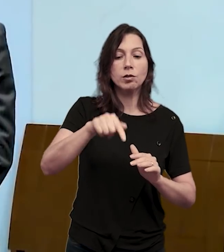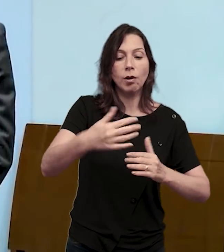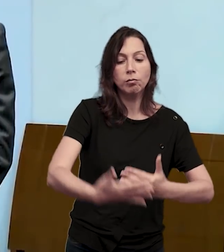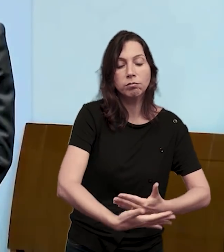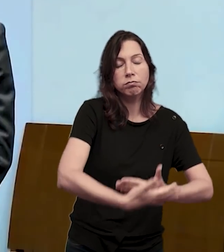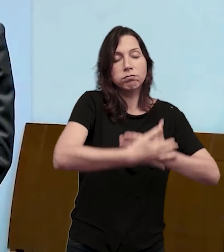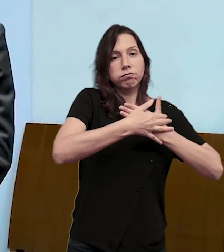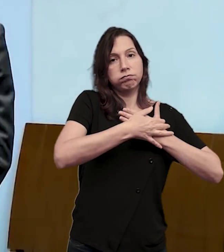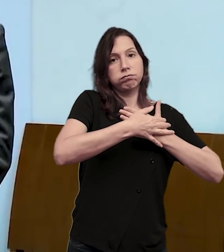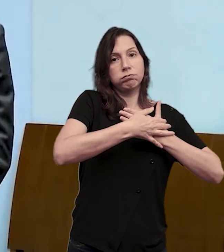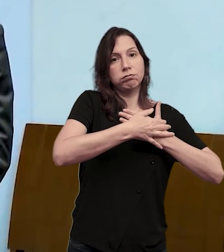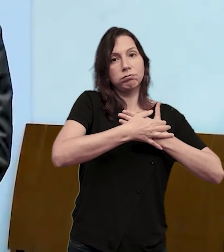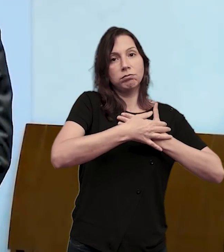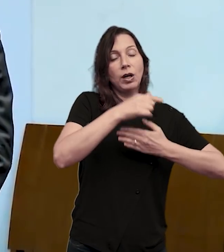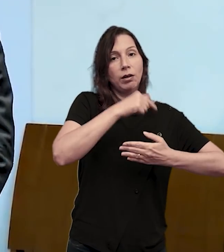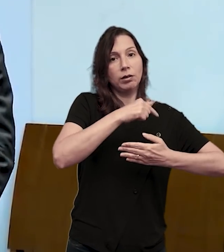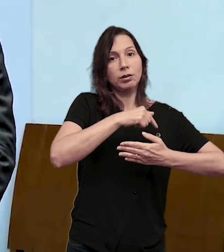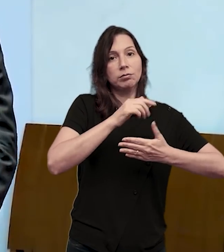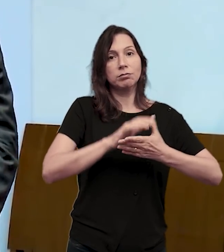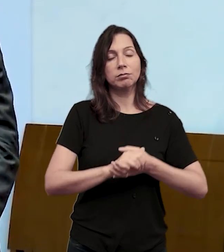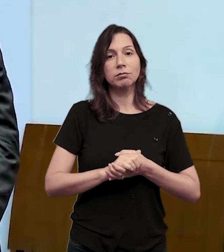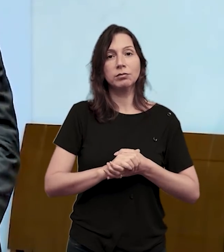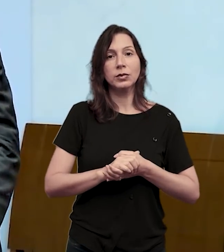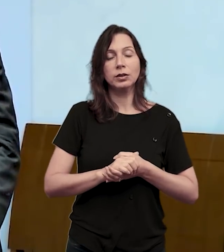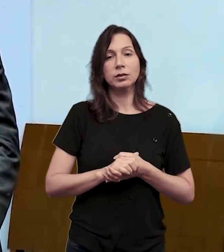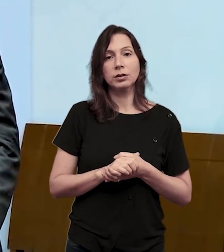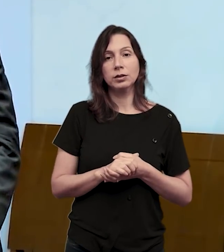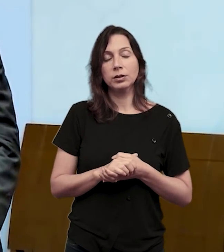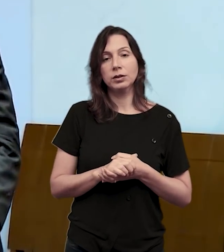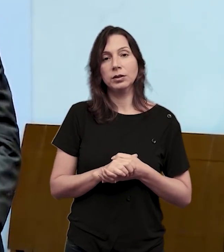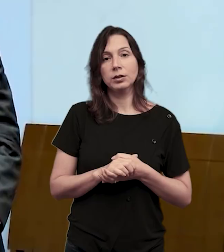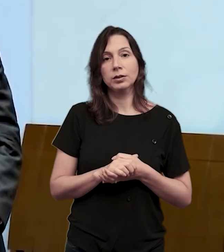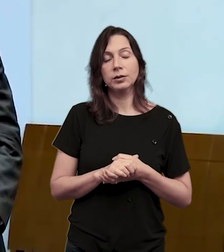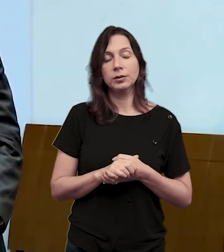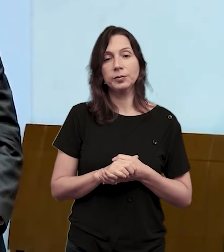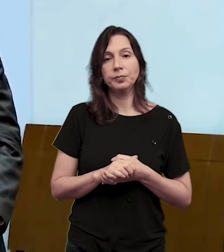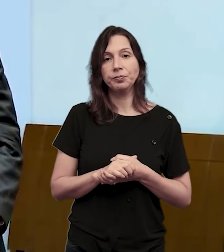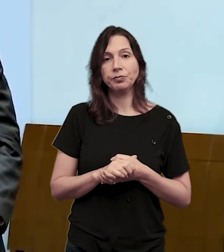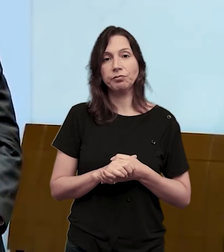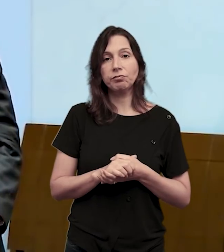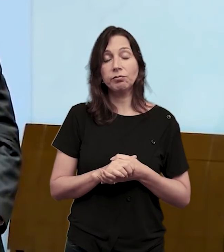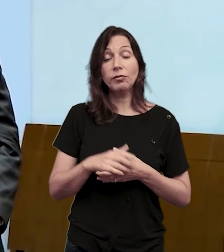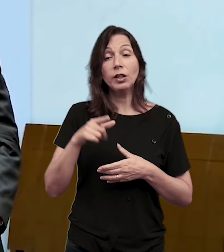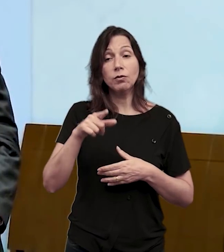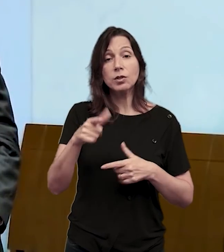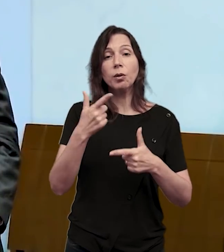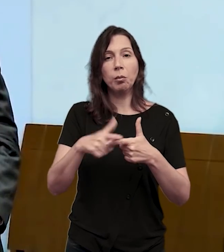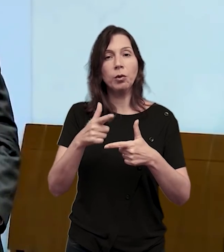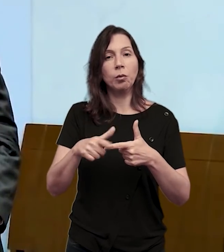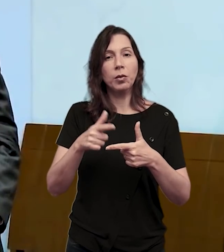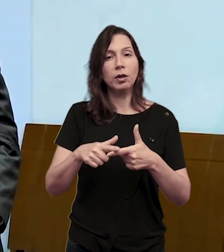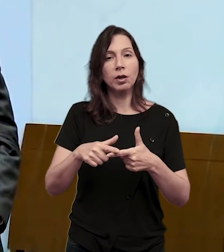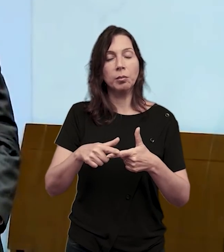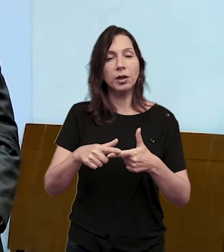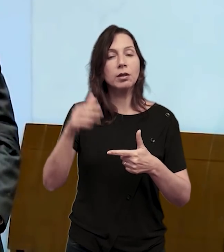Você está passando por luta? Por prova? Saiba de uma coisa, Deus está com você.